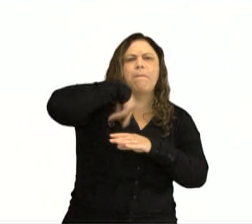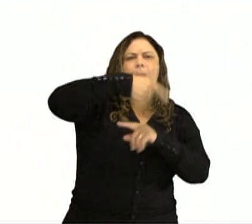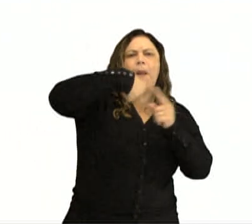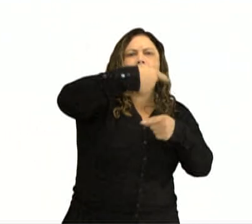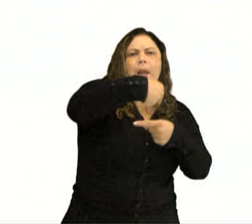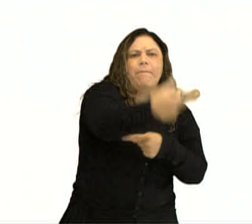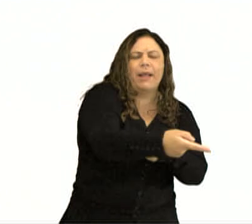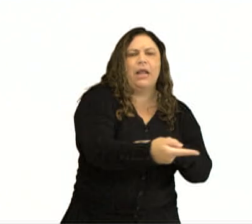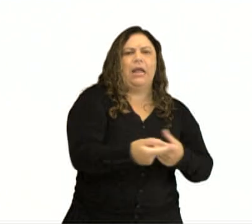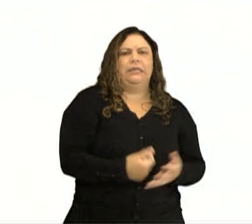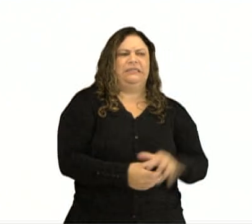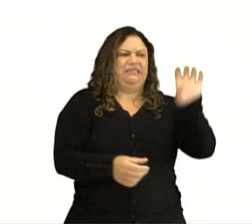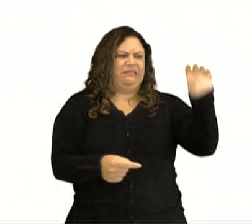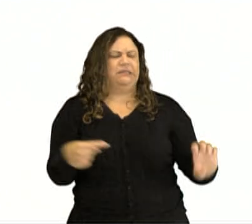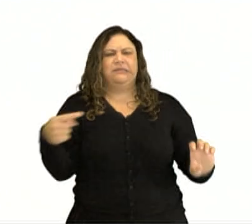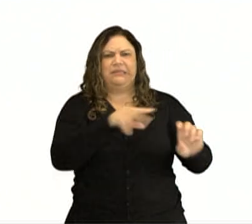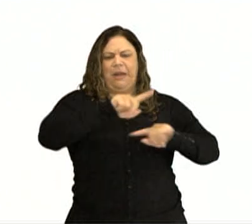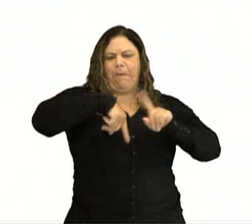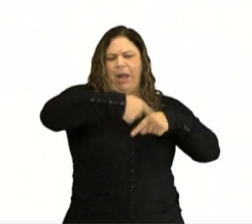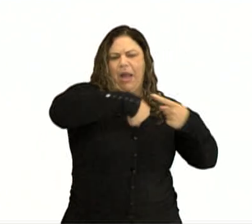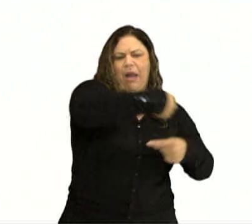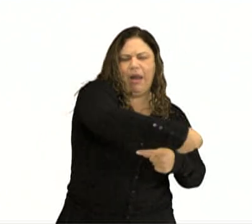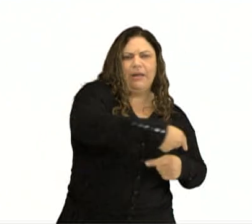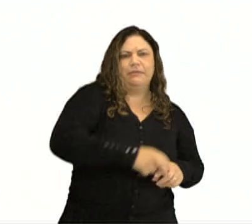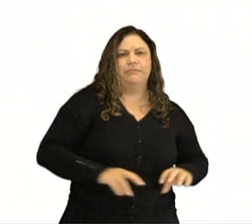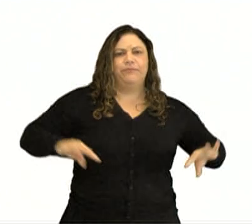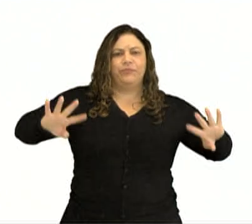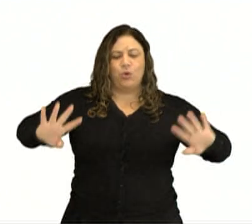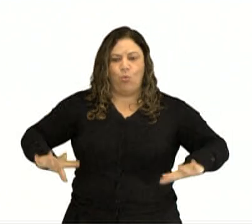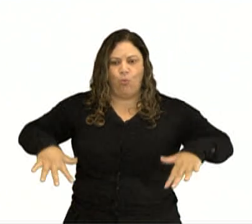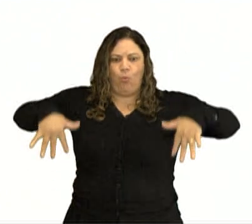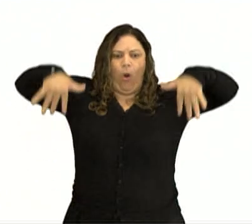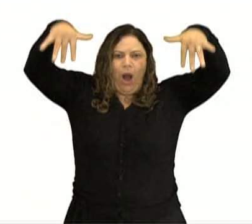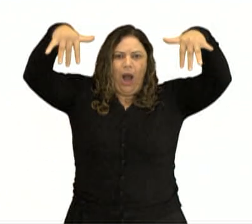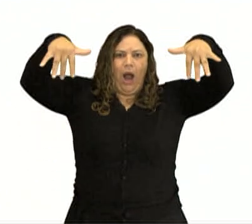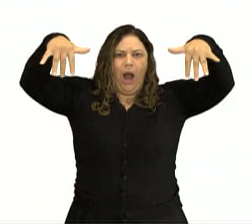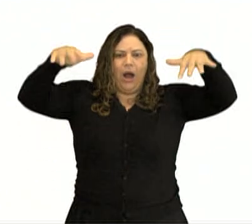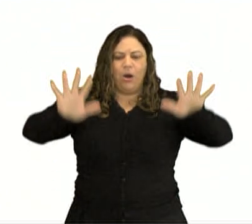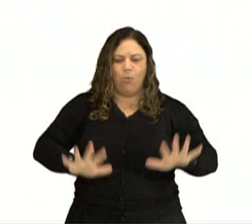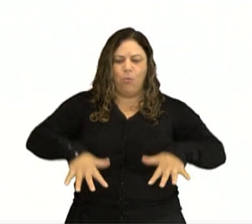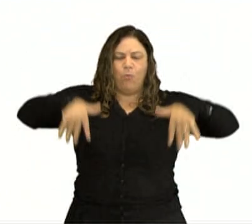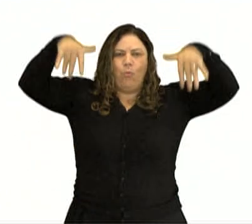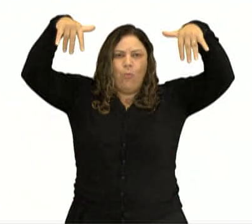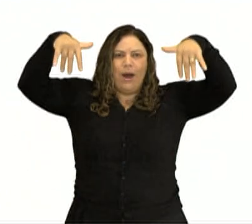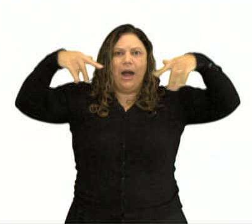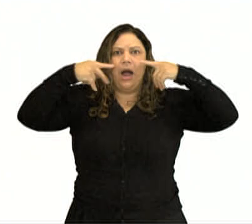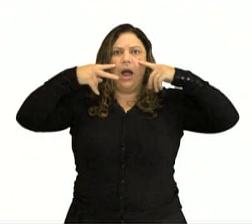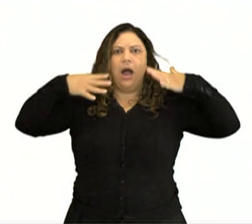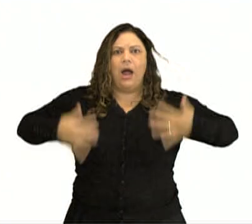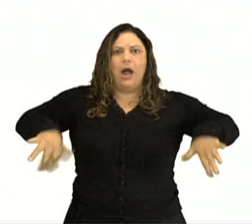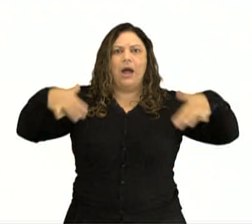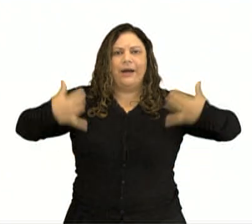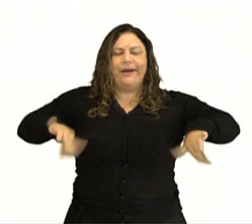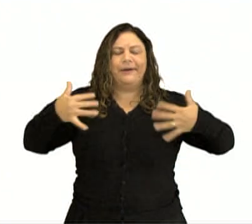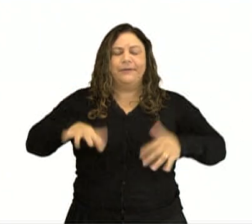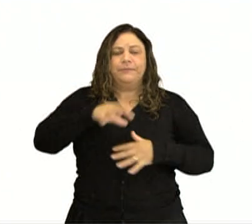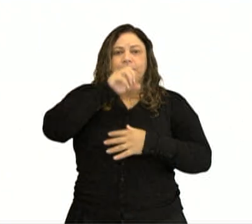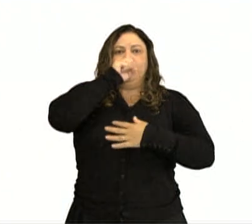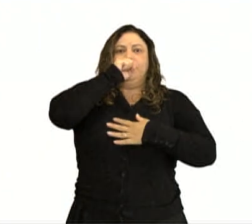com ela. A arquibancada pôs-se em pé, conteve a